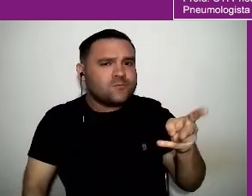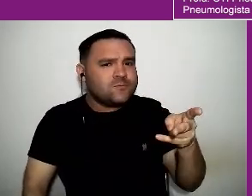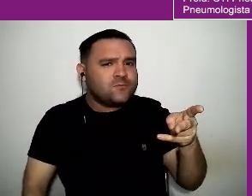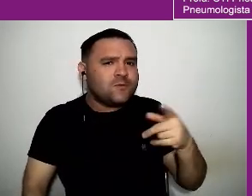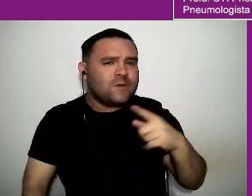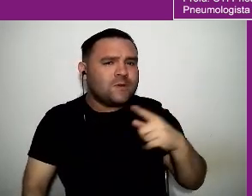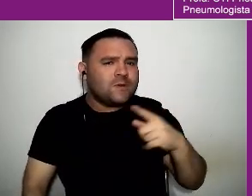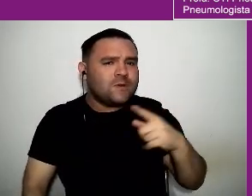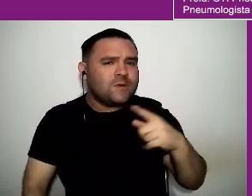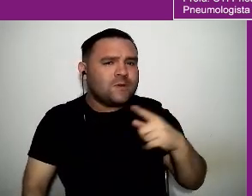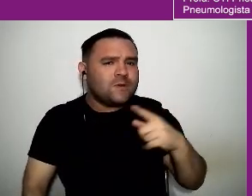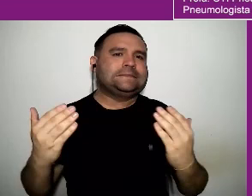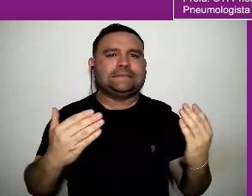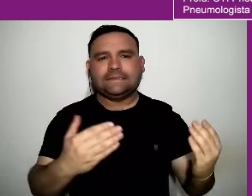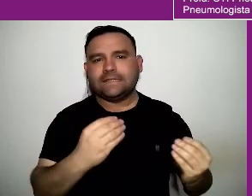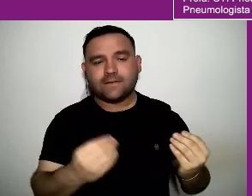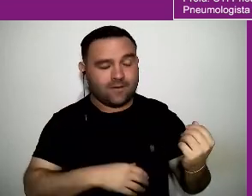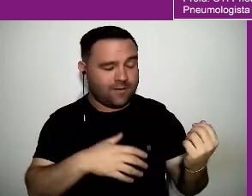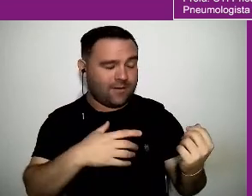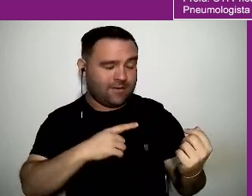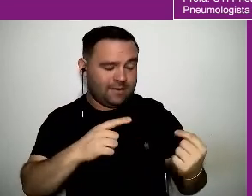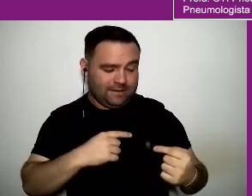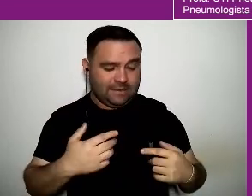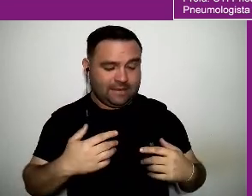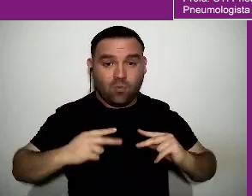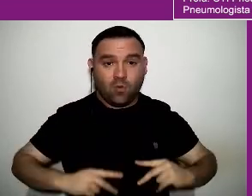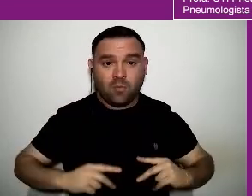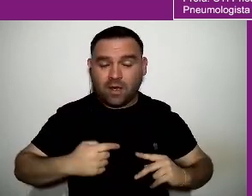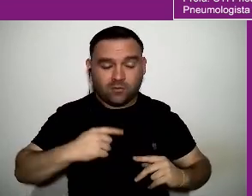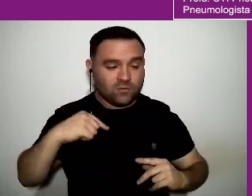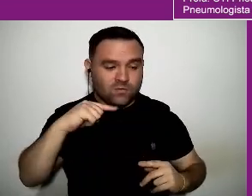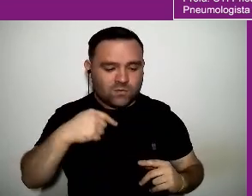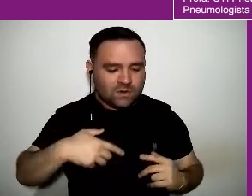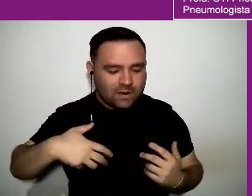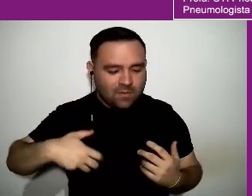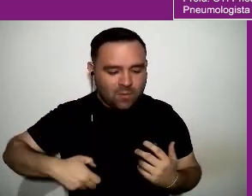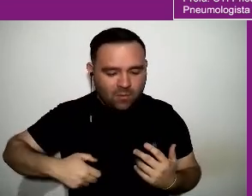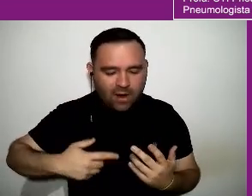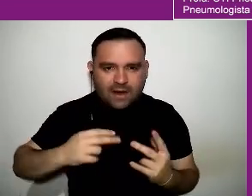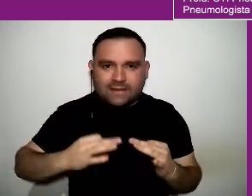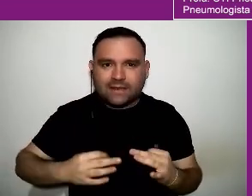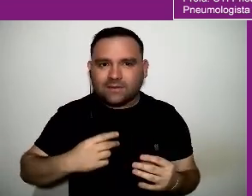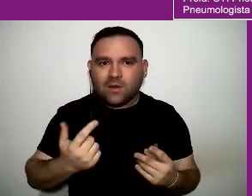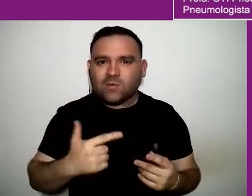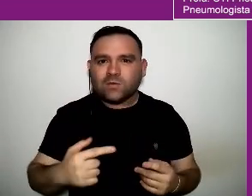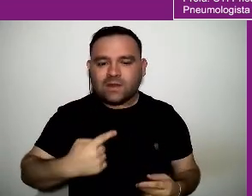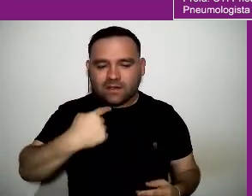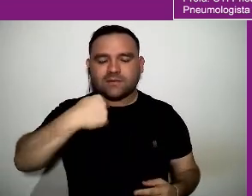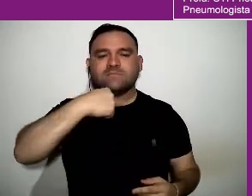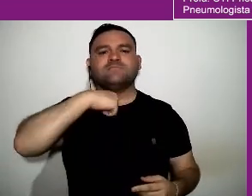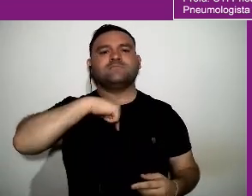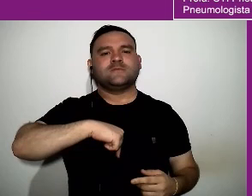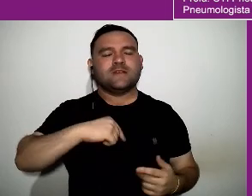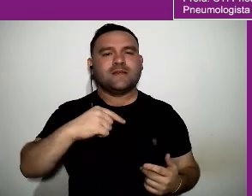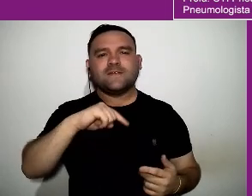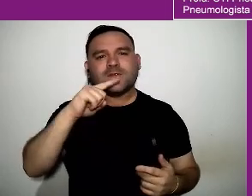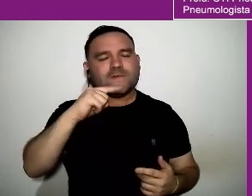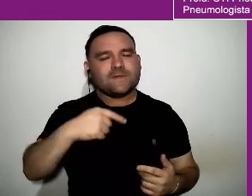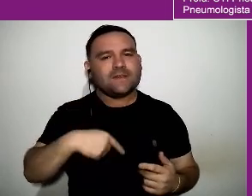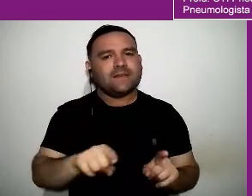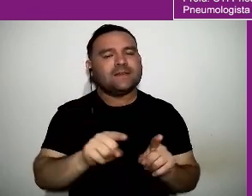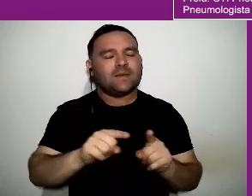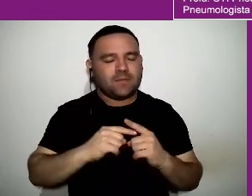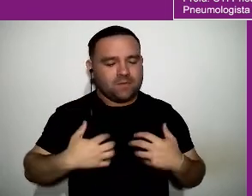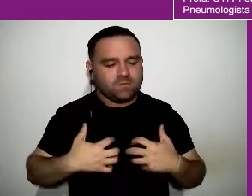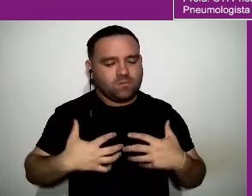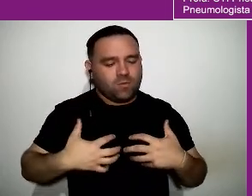nesse dilema da pressão transpulmonar não ser medida, porque você não tem o catéter esofágico, você não consegue medir o estresse